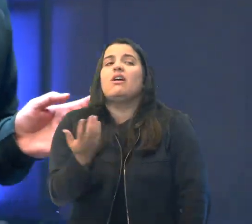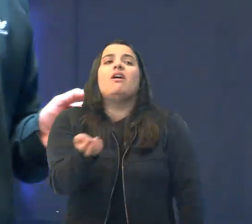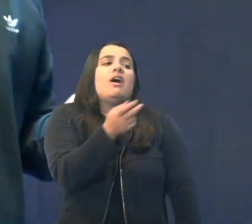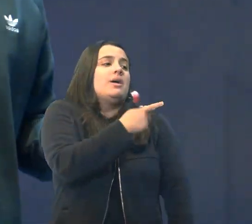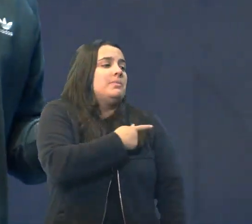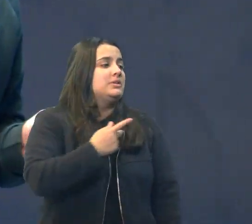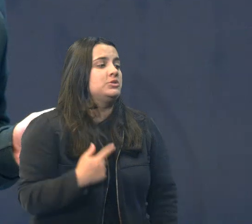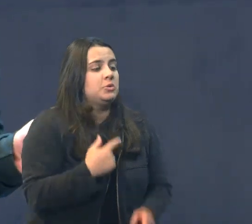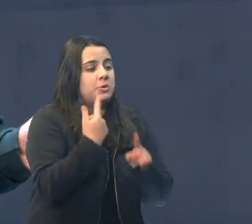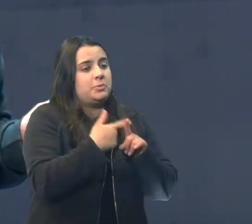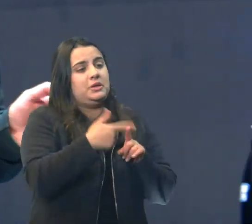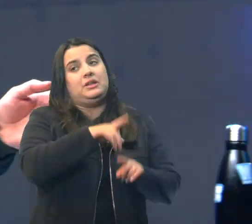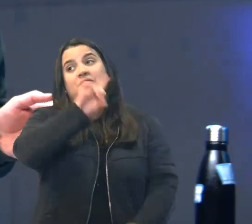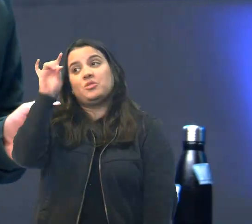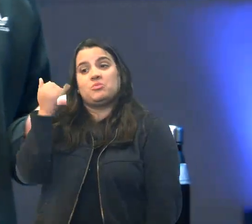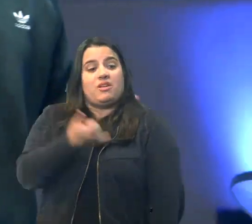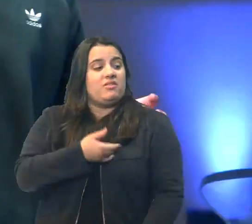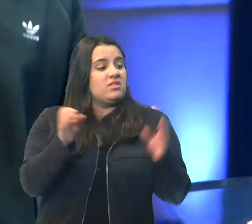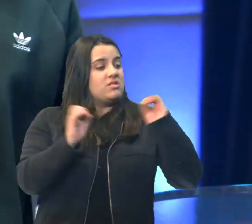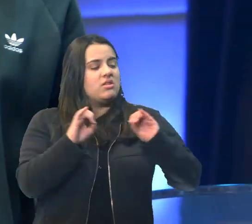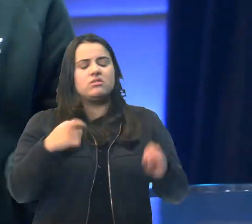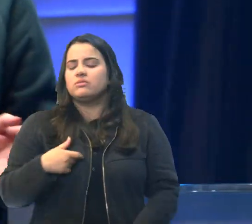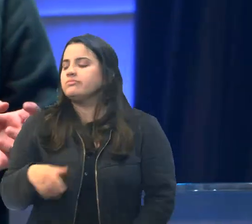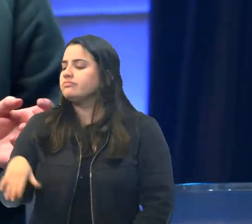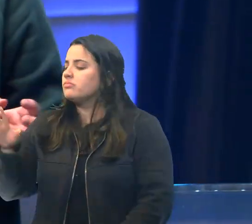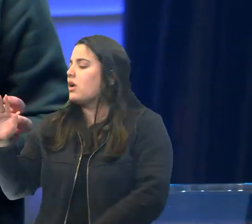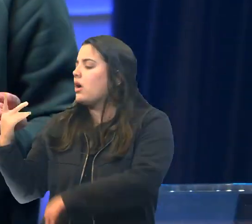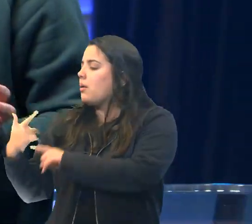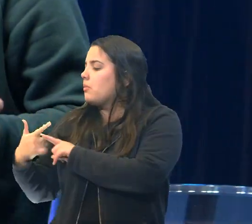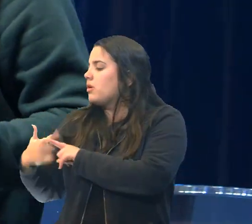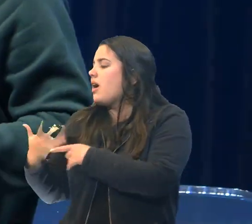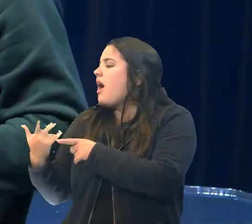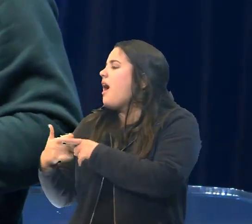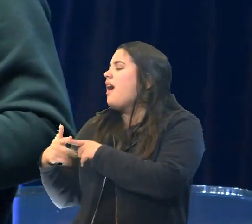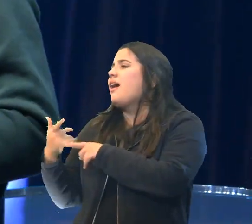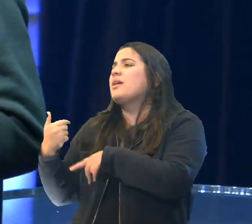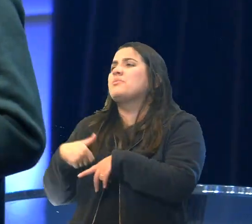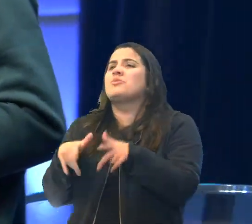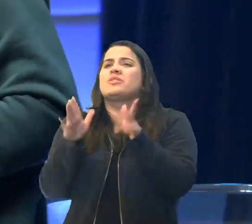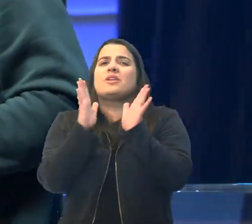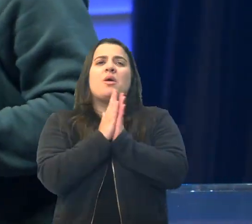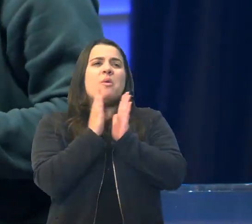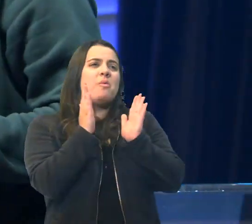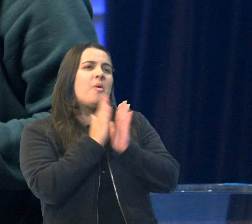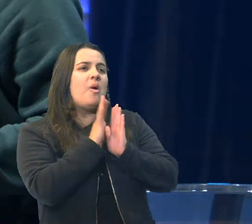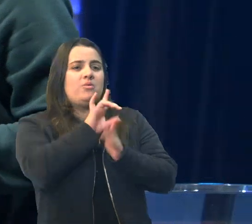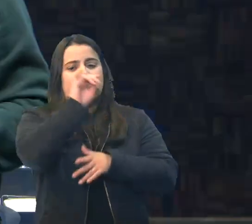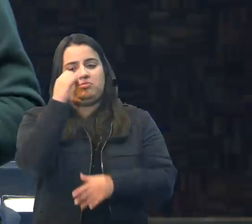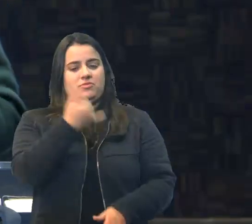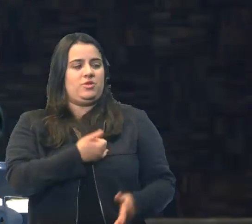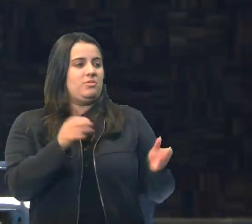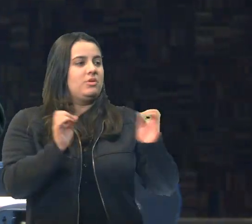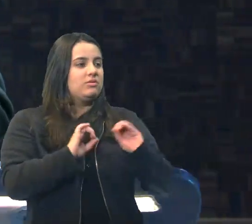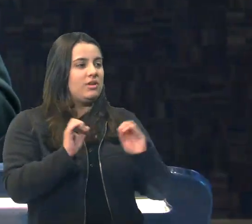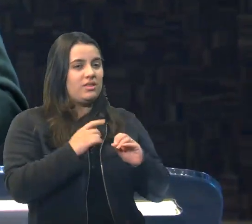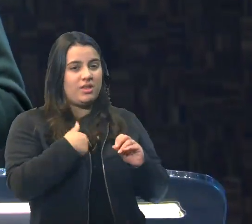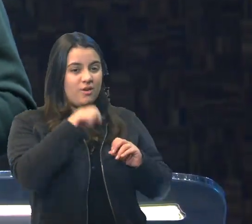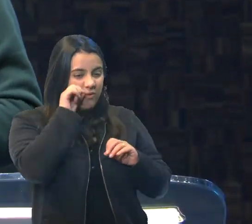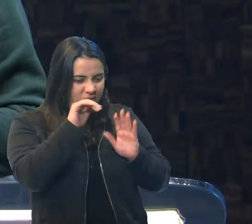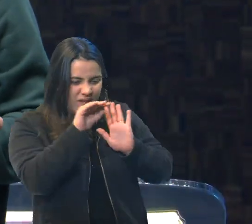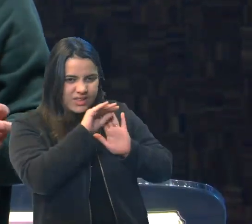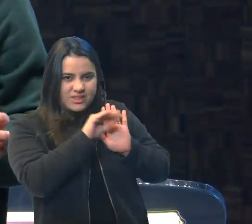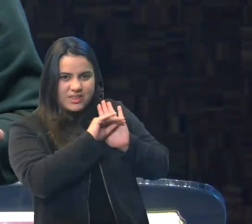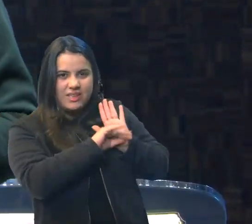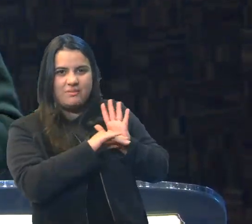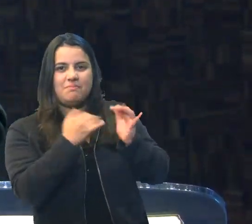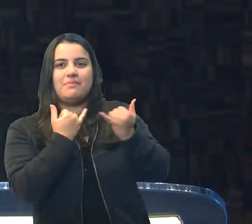não fala comigo. Eu: por quê? Não, porque eu oro e Deus não fala comigo. Eu vou ver a agenda da criatura, parece a agenda do presidente